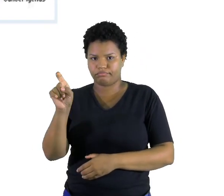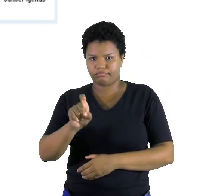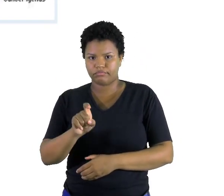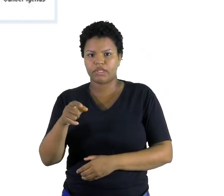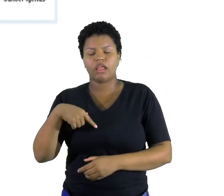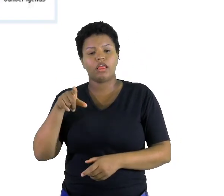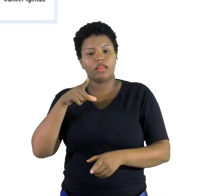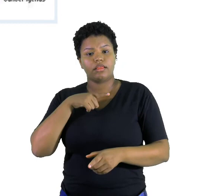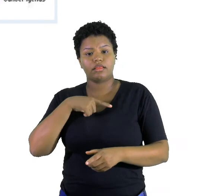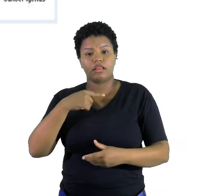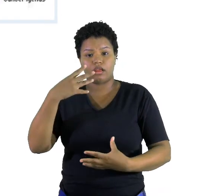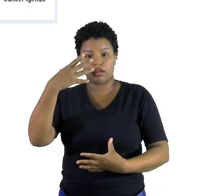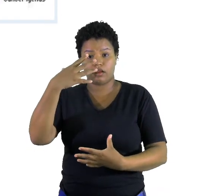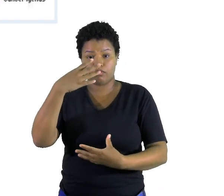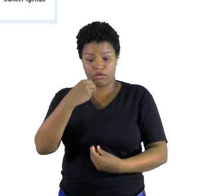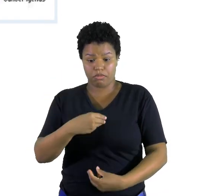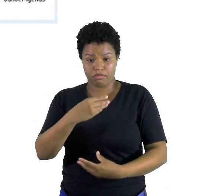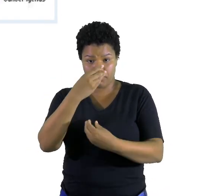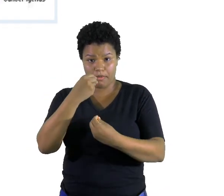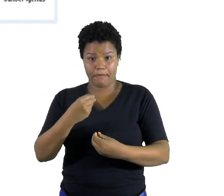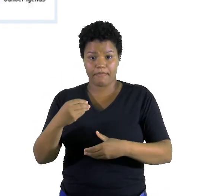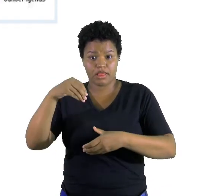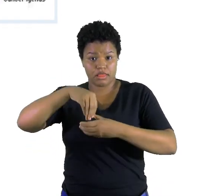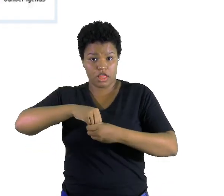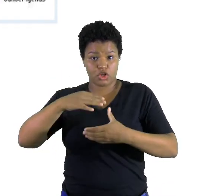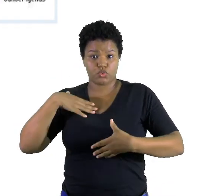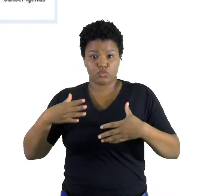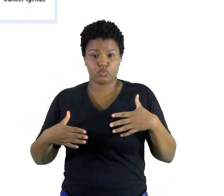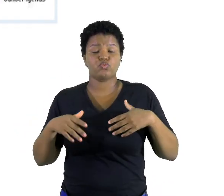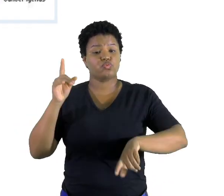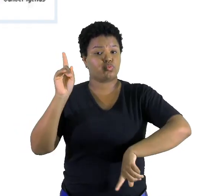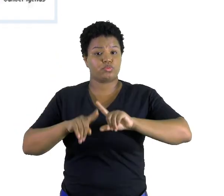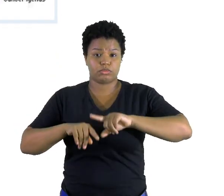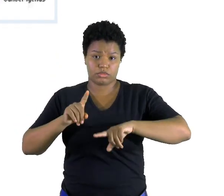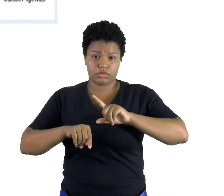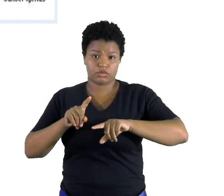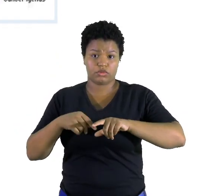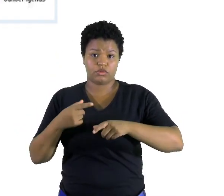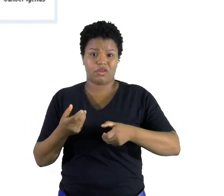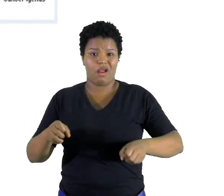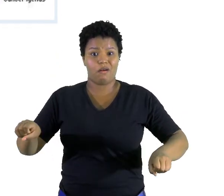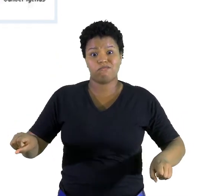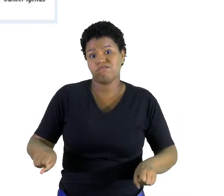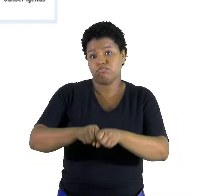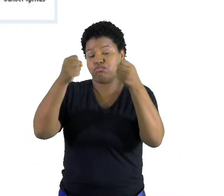ver o interior do corpo e de objetos, quando a gente quebra